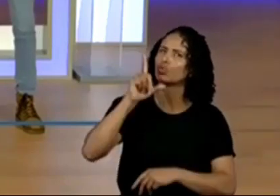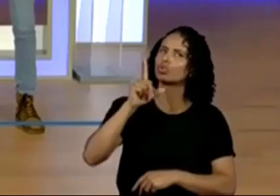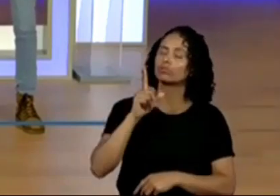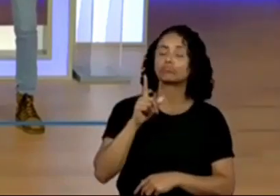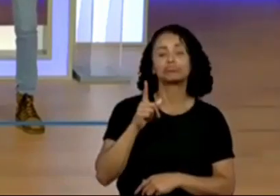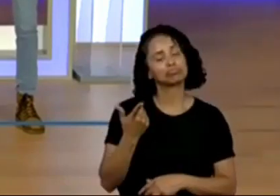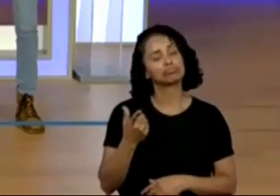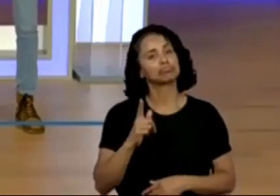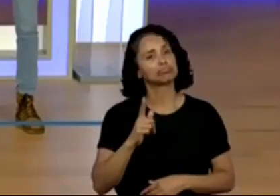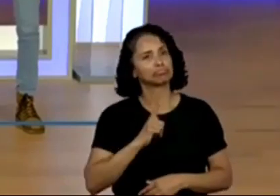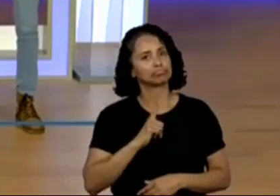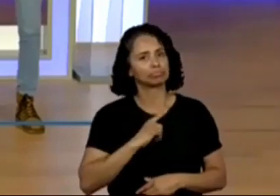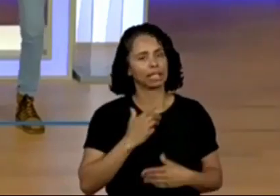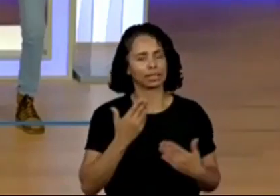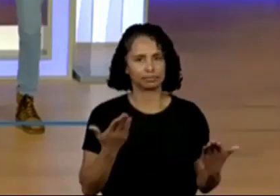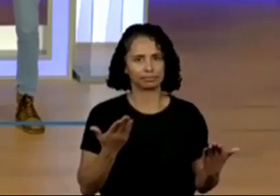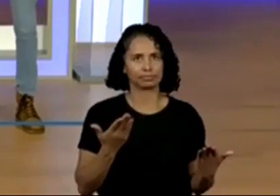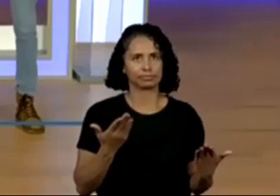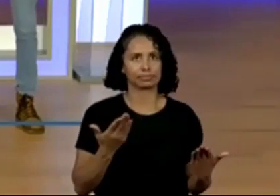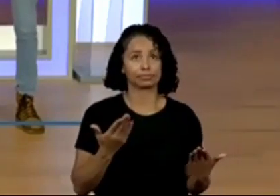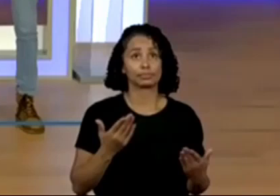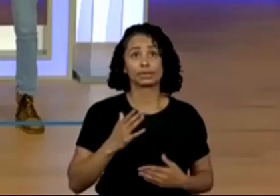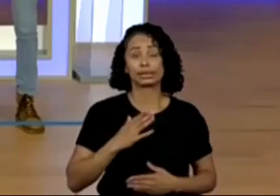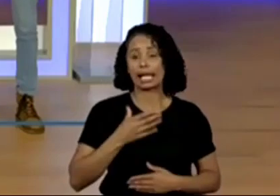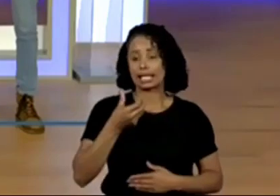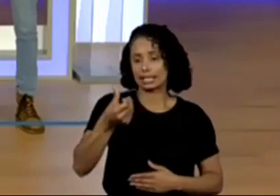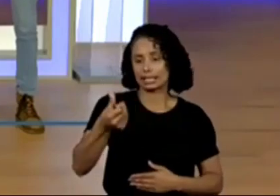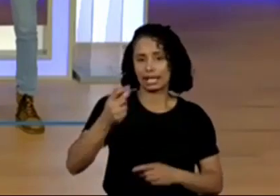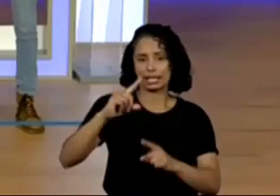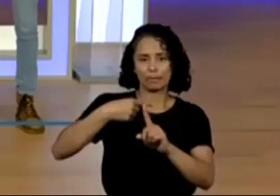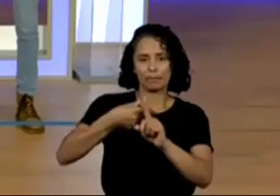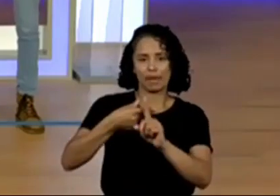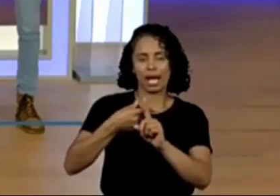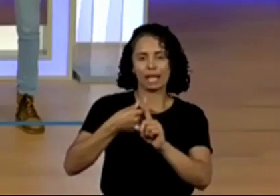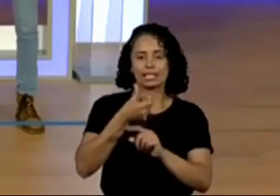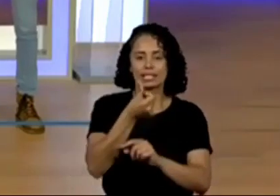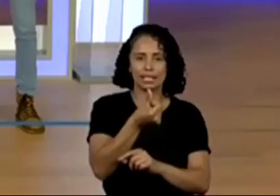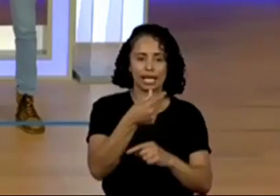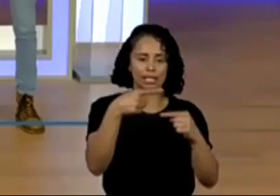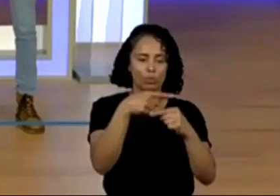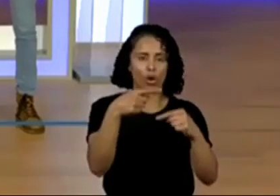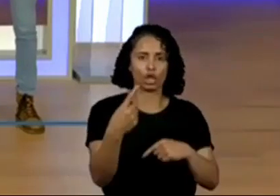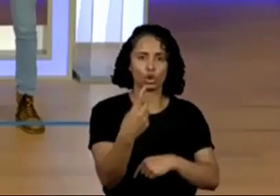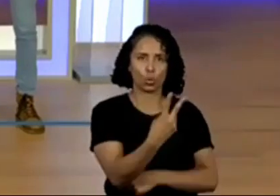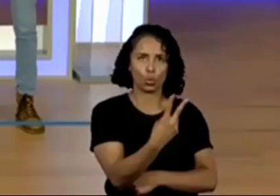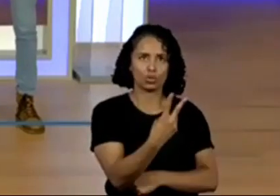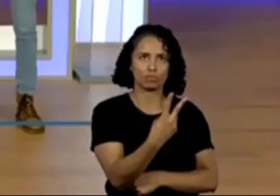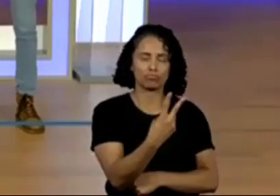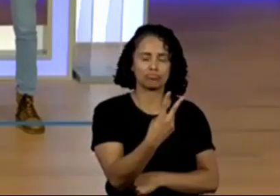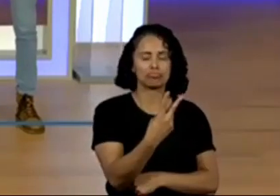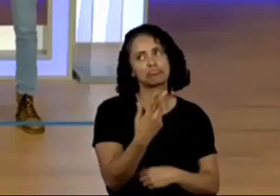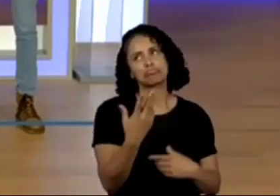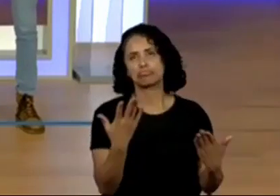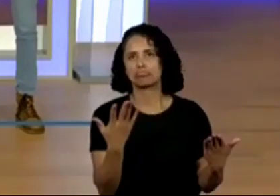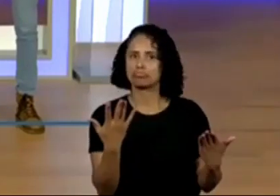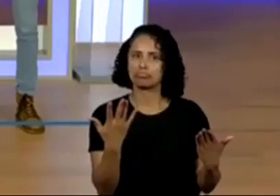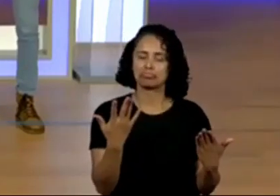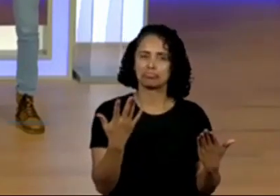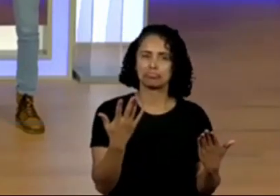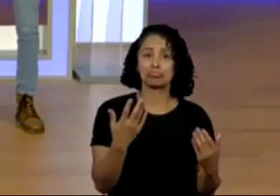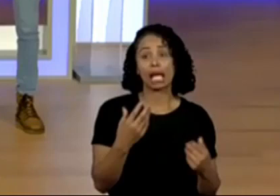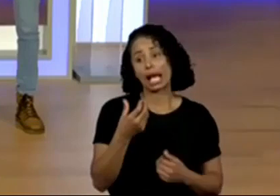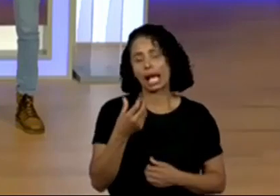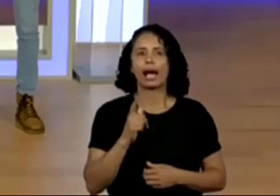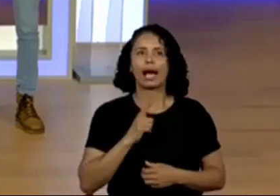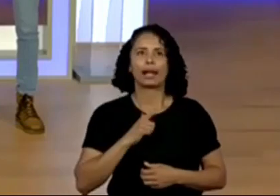6, a terça parte era 2, né? Sim. Então, se eu pegar 2 de uma com 2 da outra... Aí eu tenho 4. Que é a terça parte das